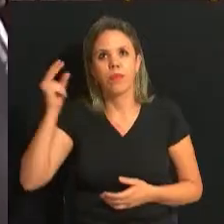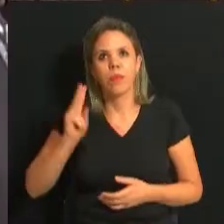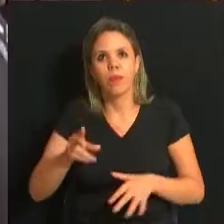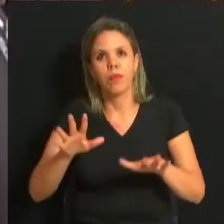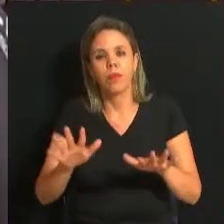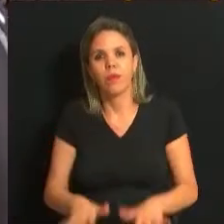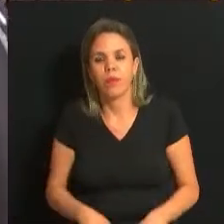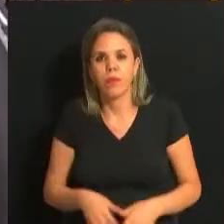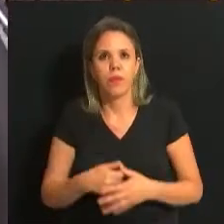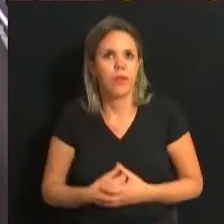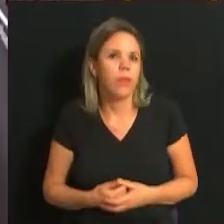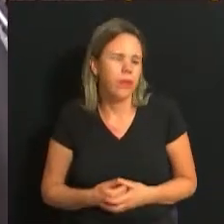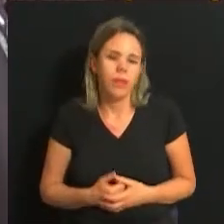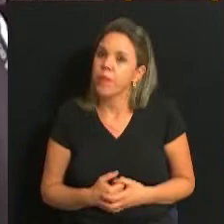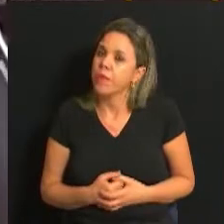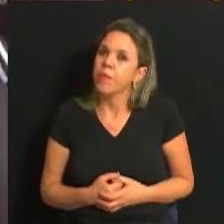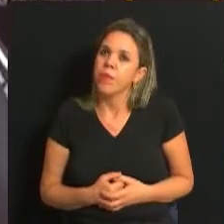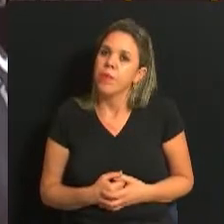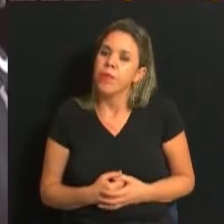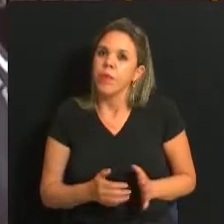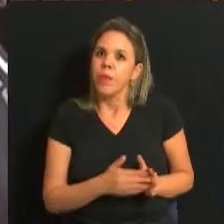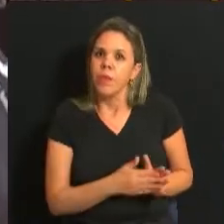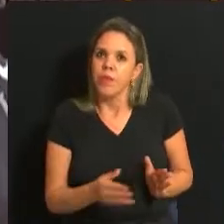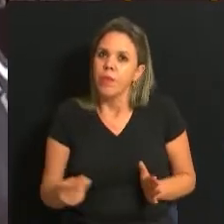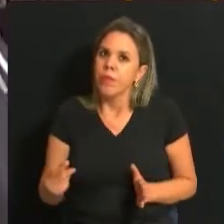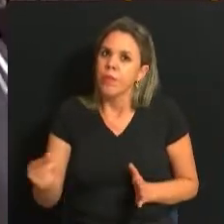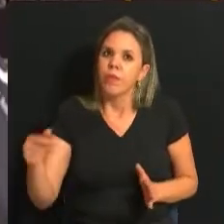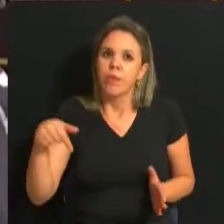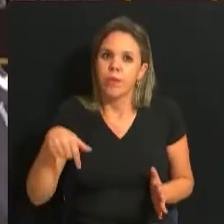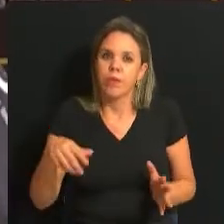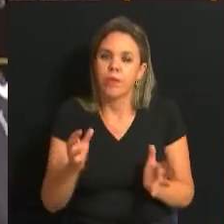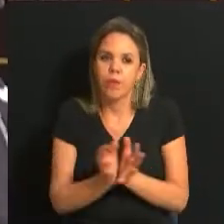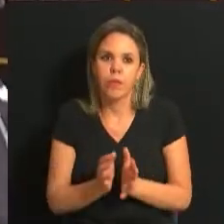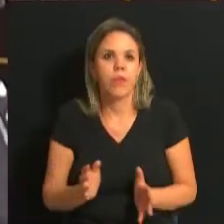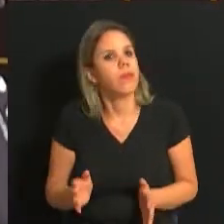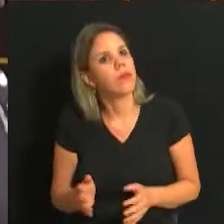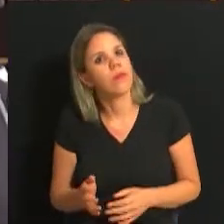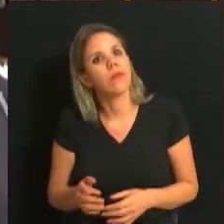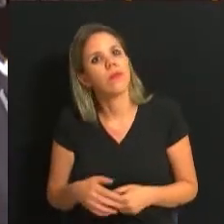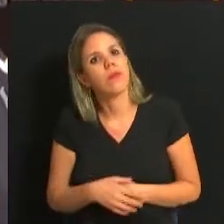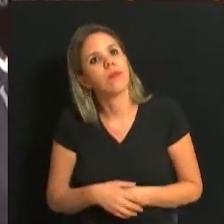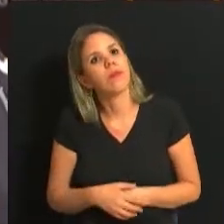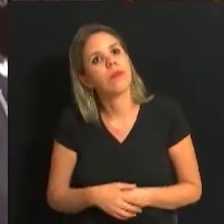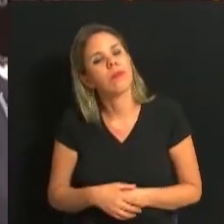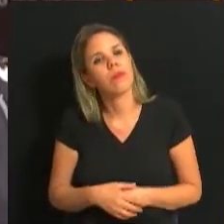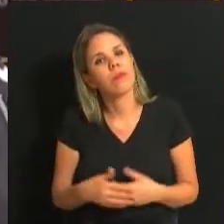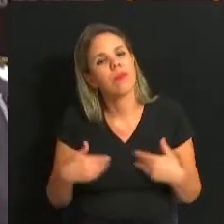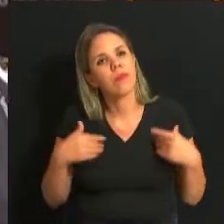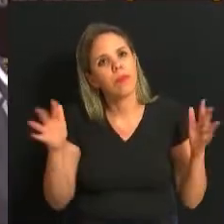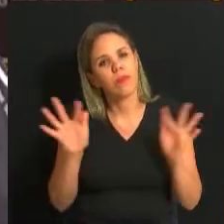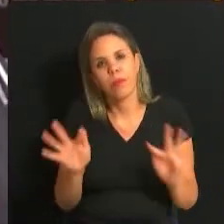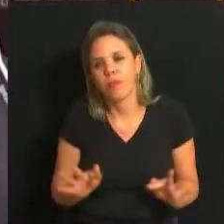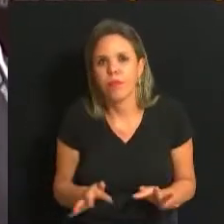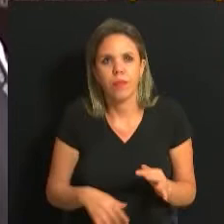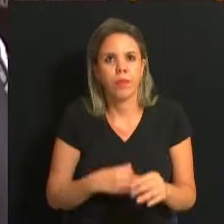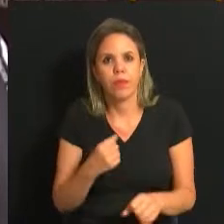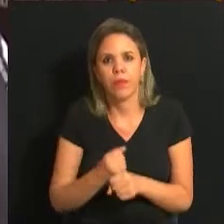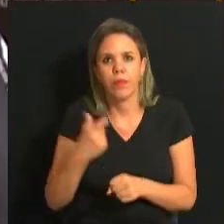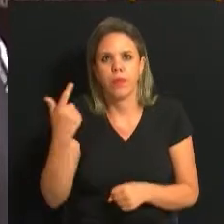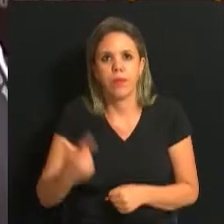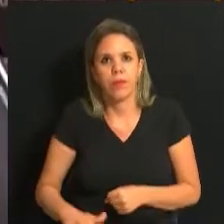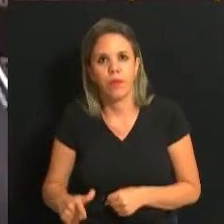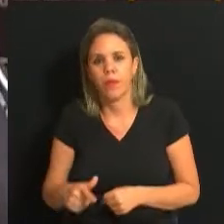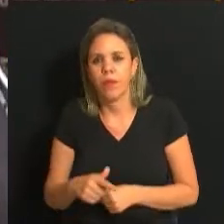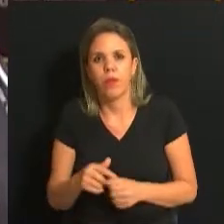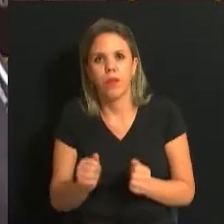minha 9ª temporada aqui no Polo. Tô muito feliz. Mais um ano aqui, com esses meninos aí,